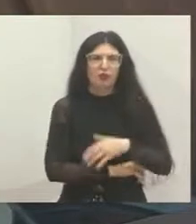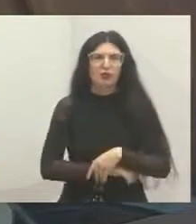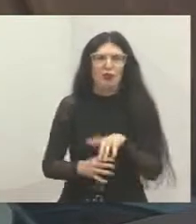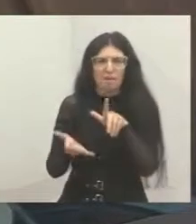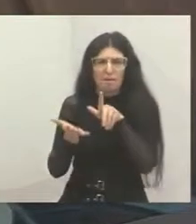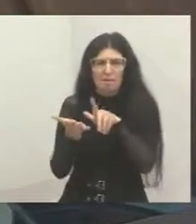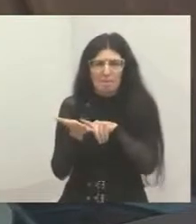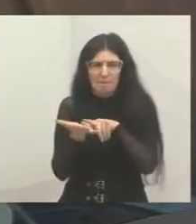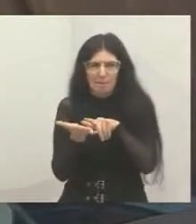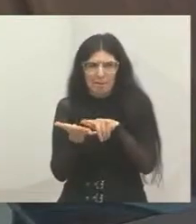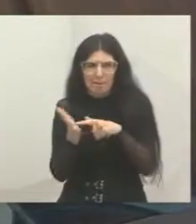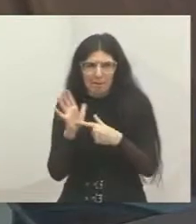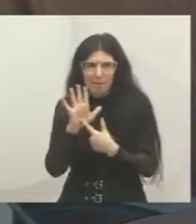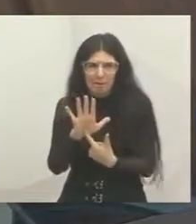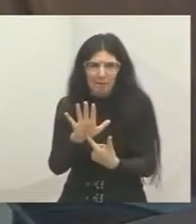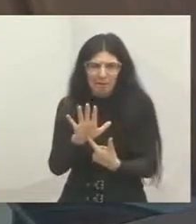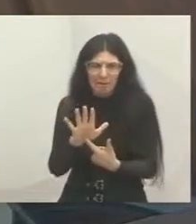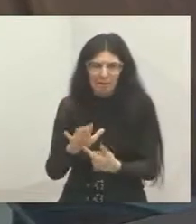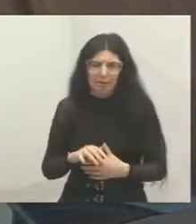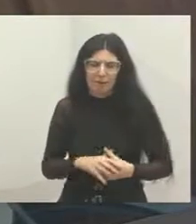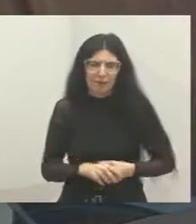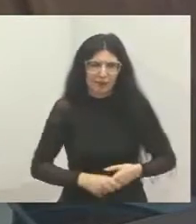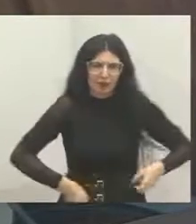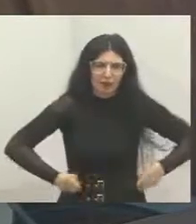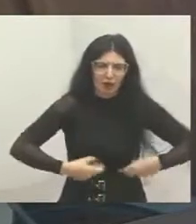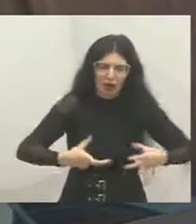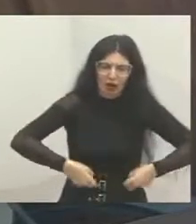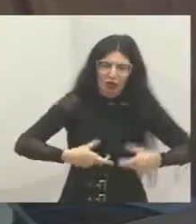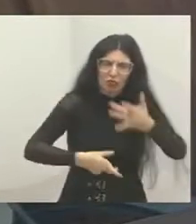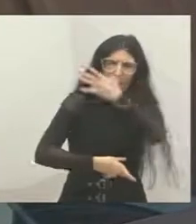folha, nessa apresentação, fala limite de pessoal, gastos com